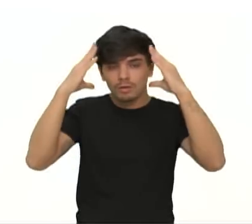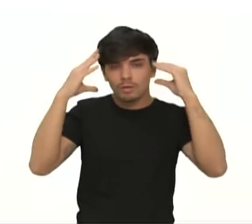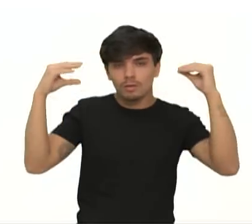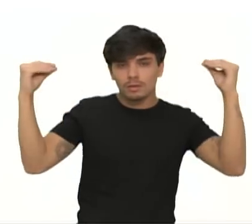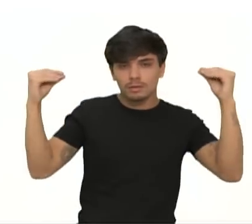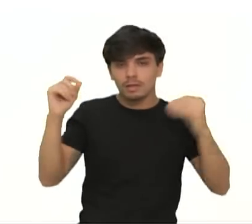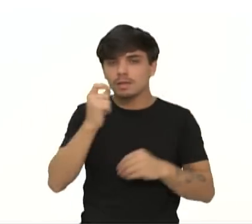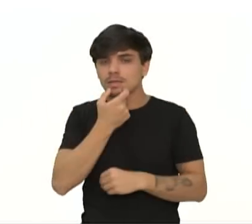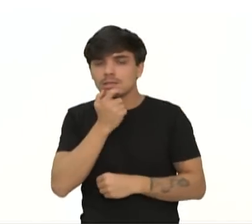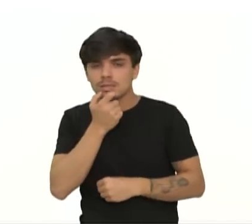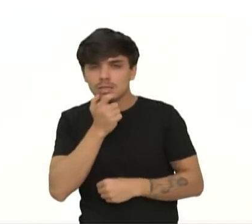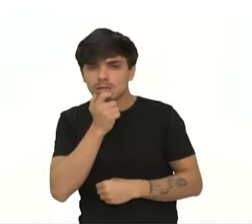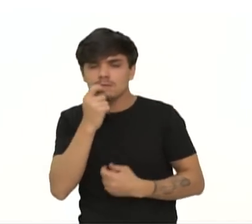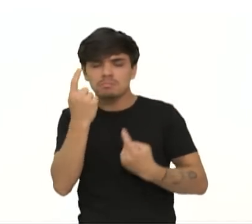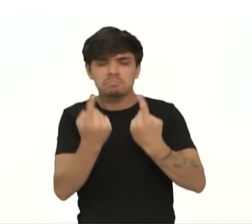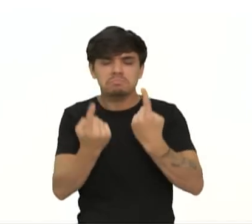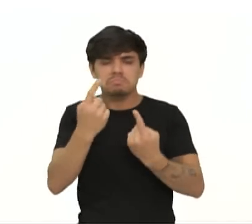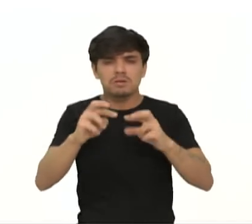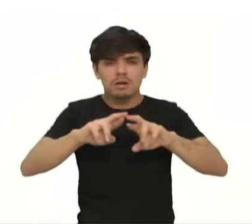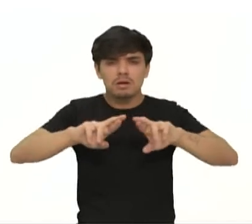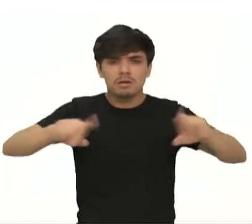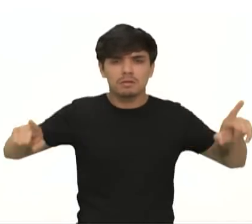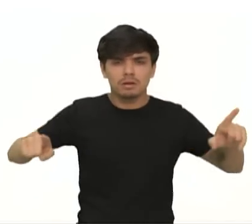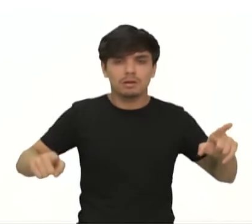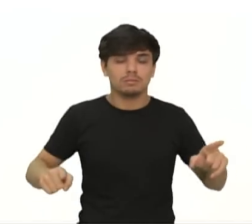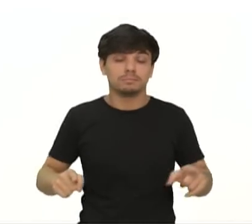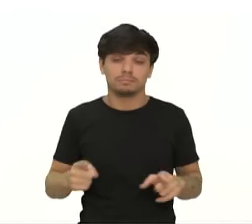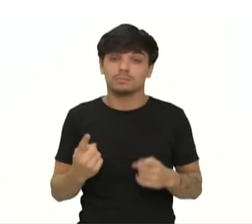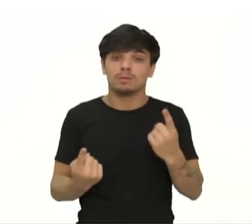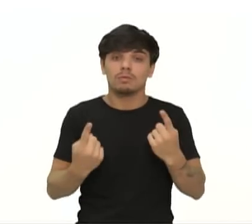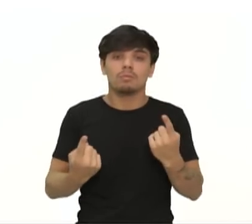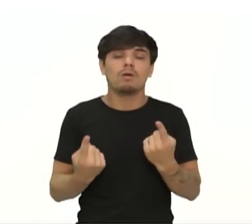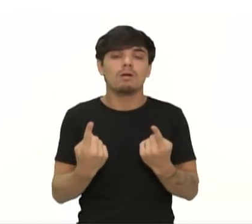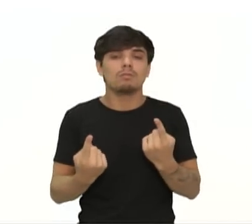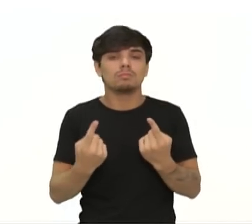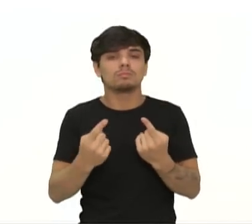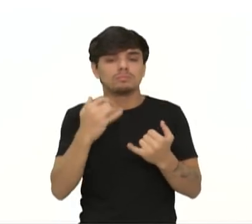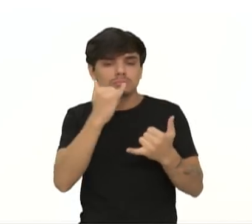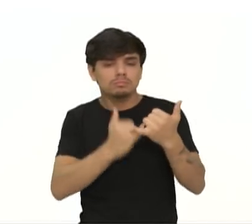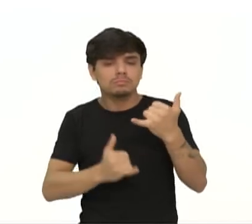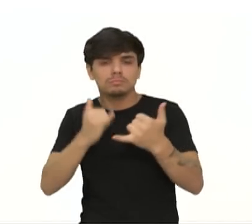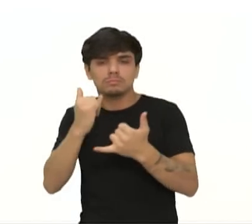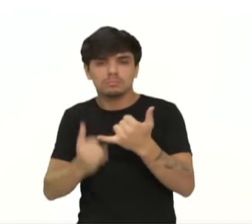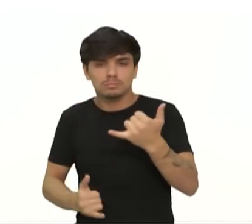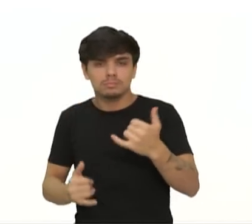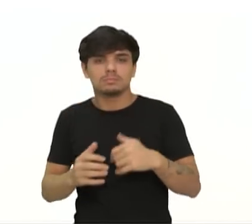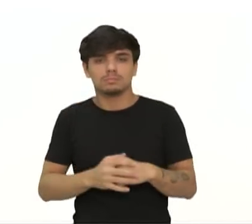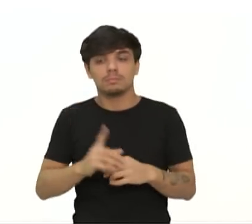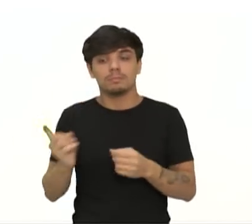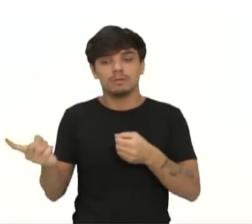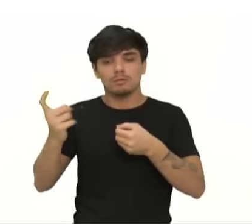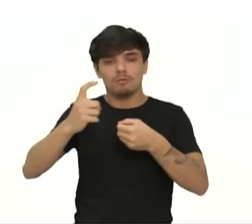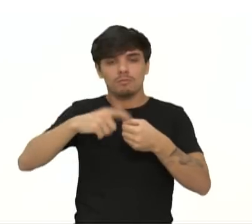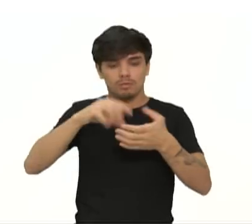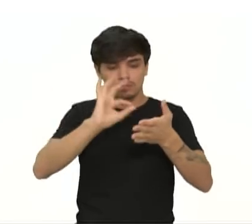a diferença? Quais as semelhanças? Vamos lá, vamos descobrir? Daqui a pouco eu volto e corrijo para vocês.